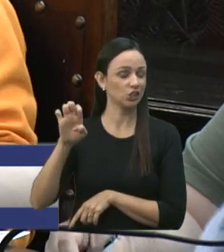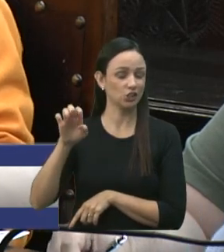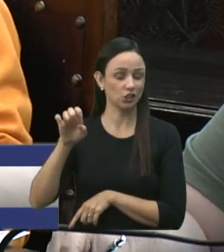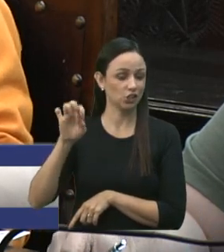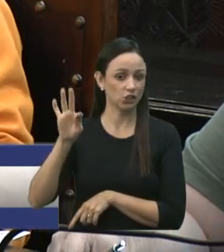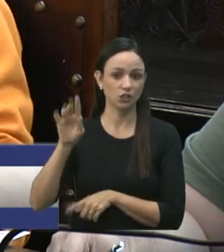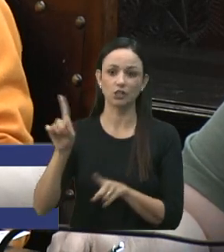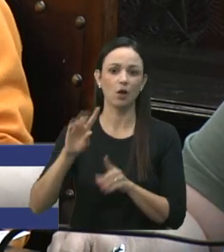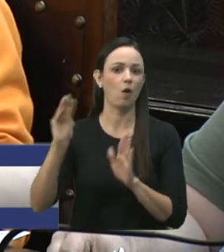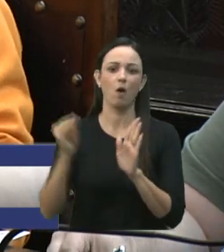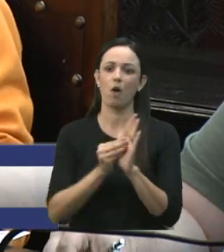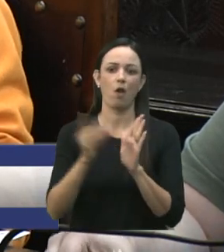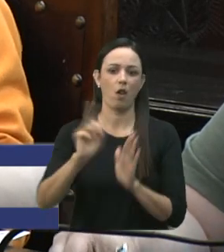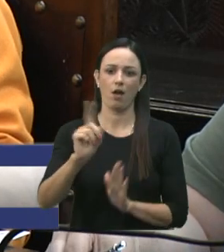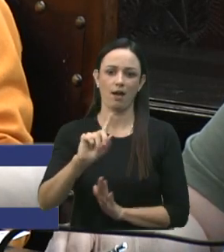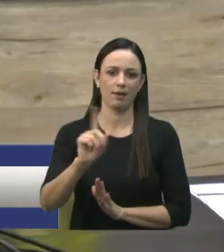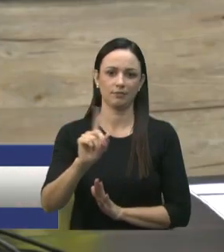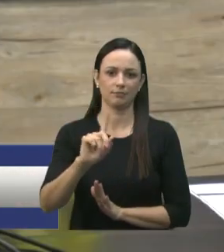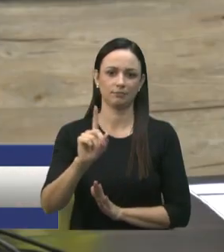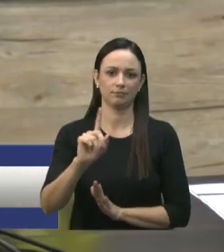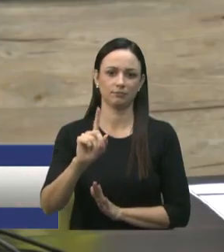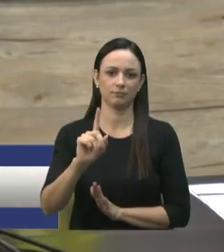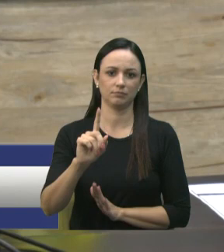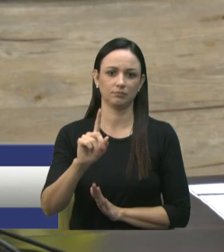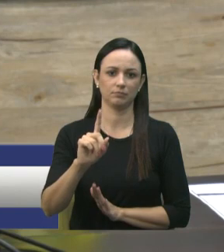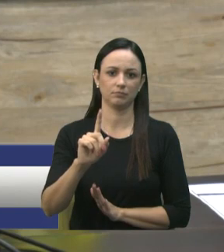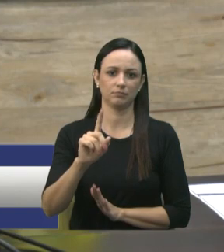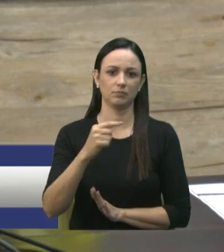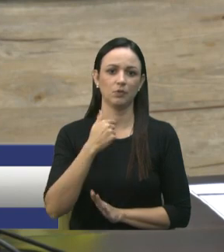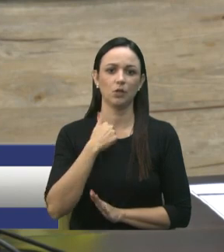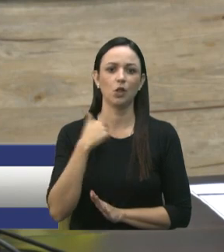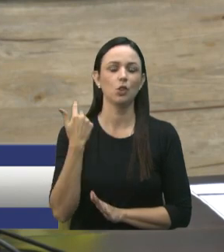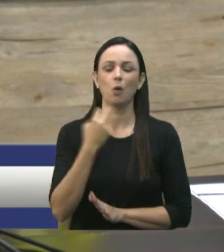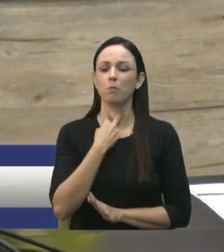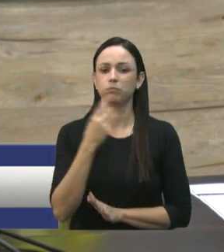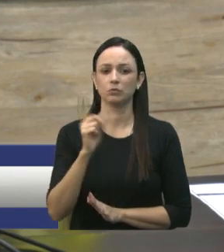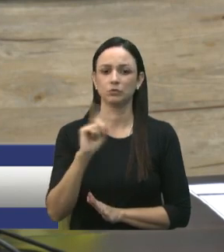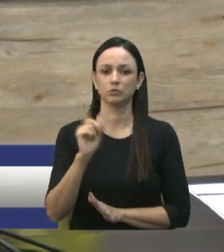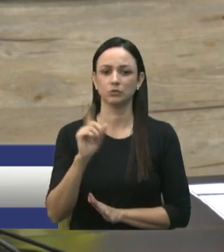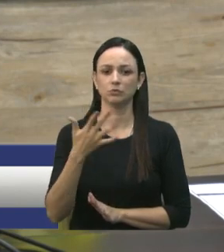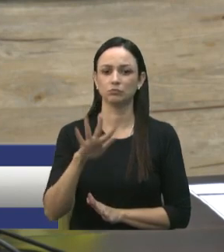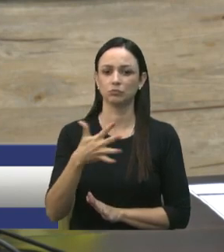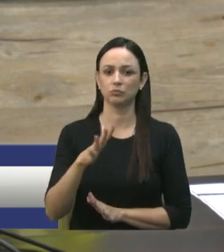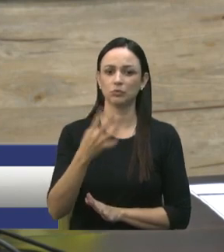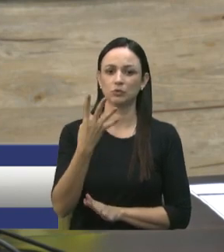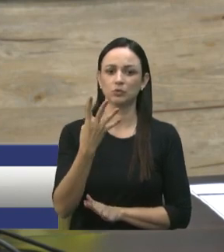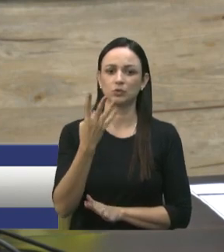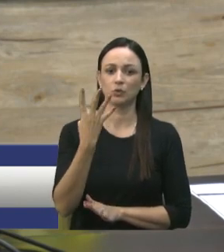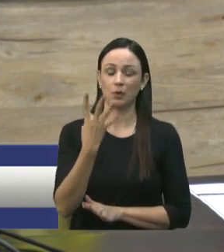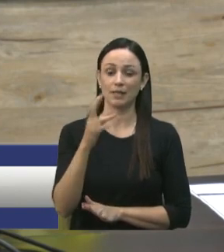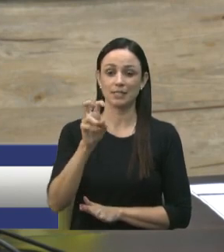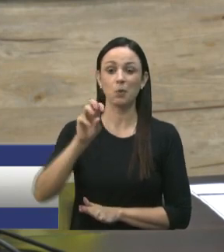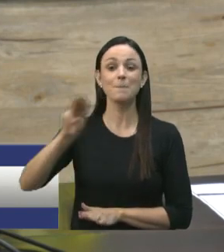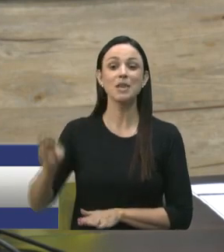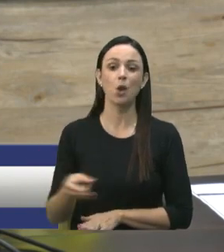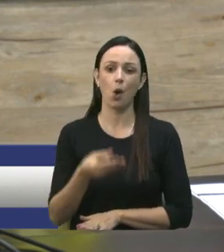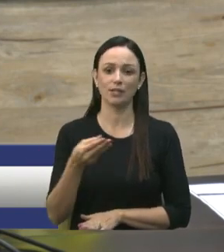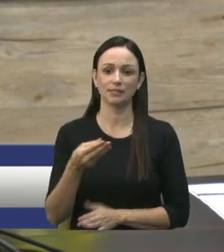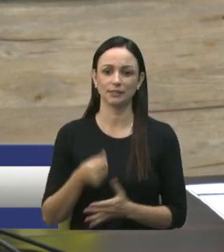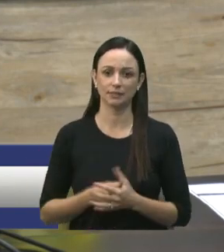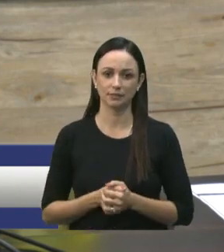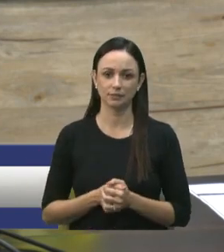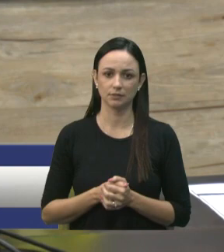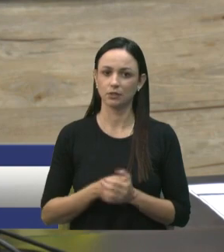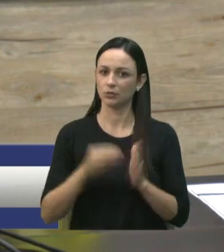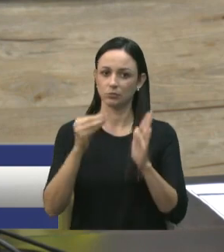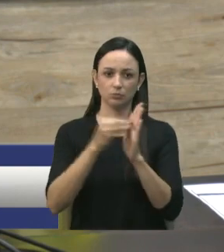entra para a composição desse índice. Ele não pode entrar. O ticket nosso corresponde numa ordem de aproximadamente 45 milhões. Mas ele não